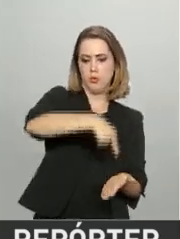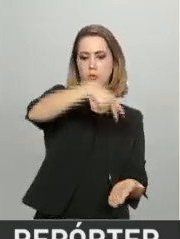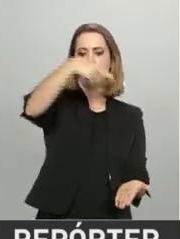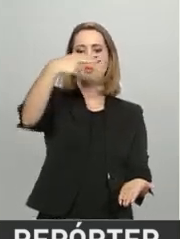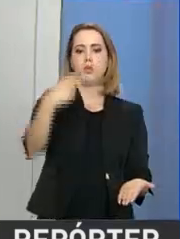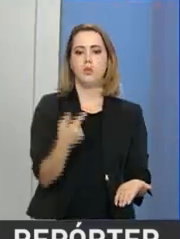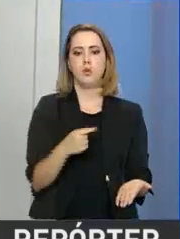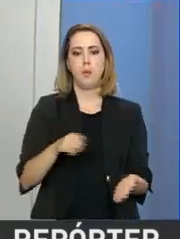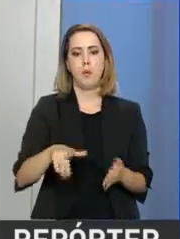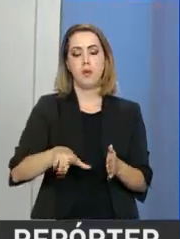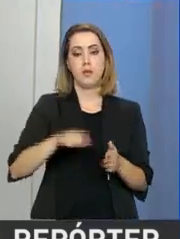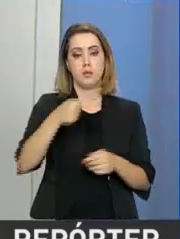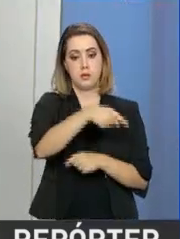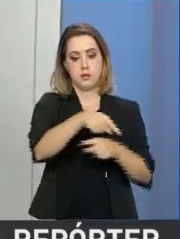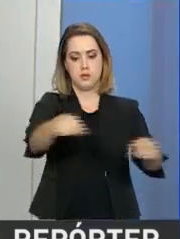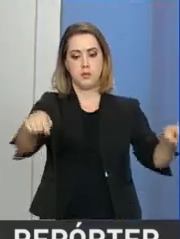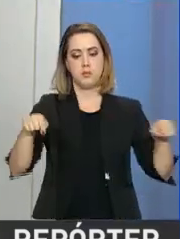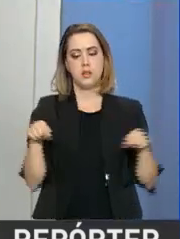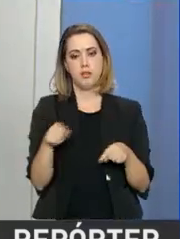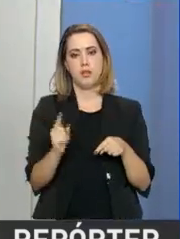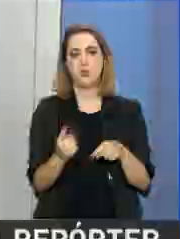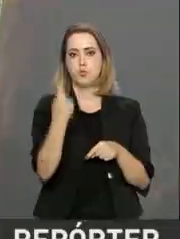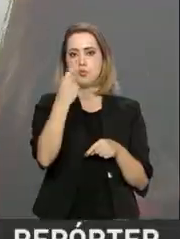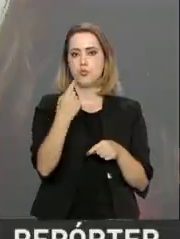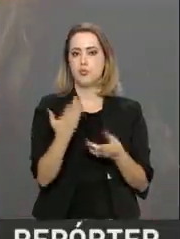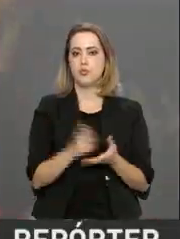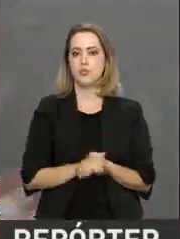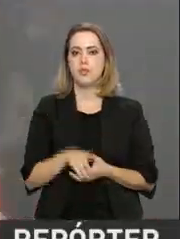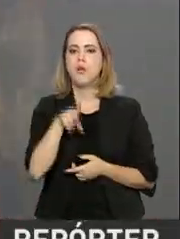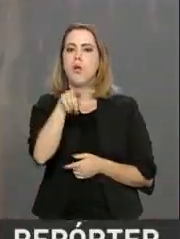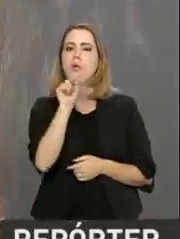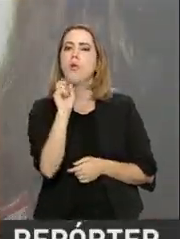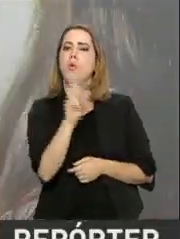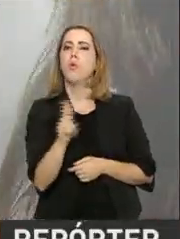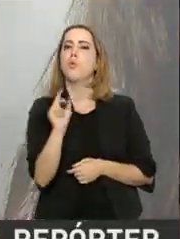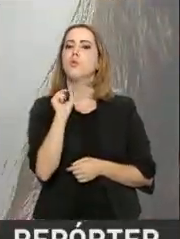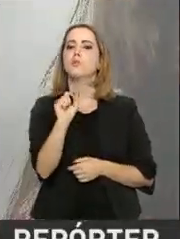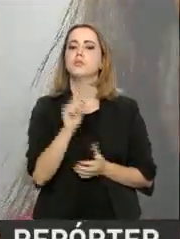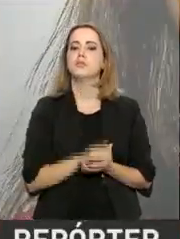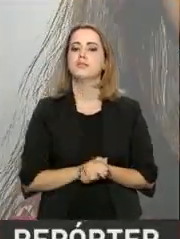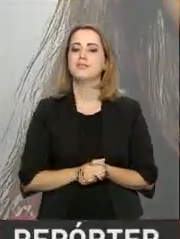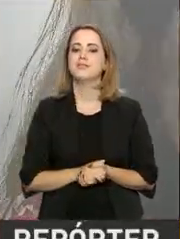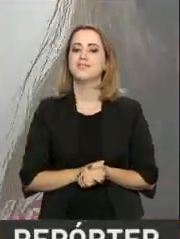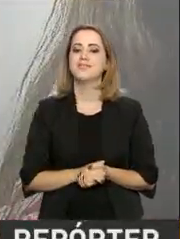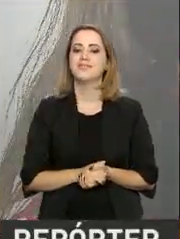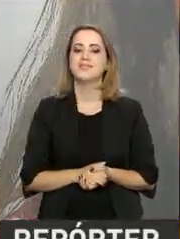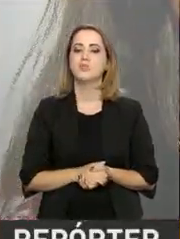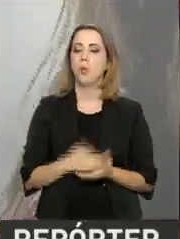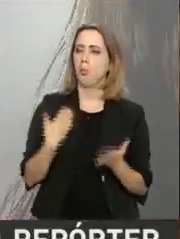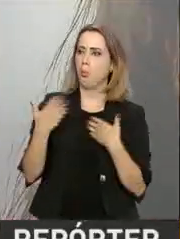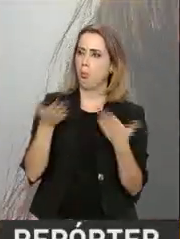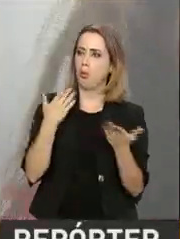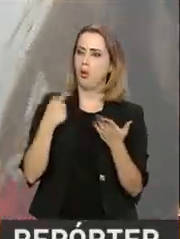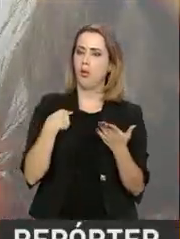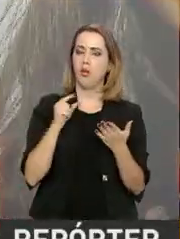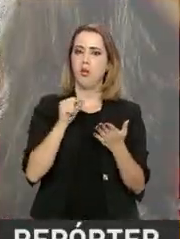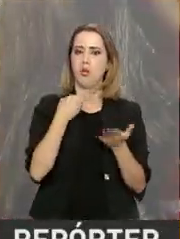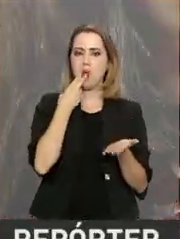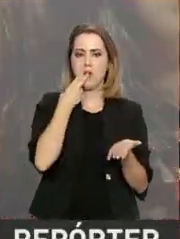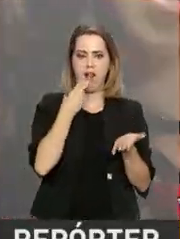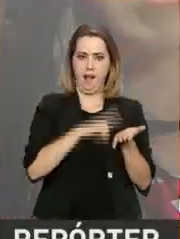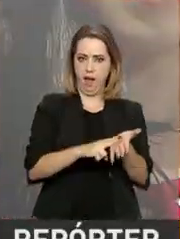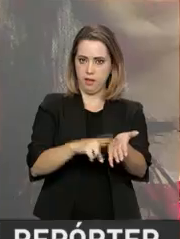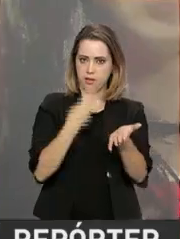metade de uma sala você sabe Para que serve esse objeto Ele parece um negócio assim que você manda carta